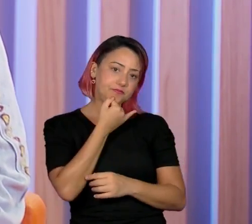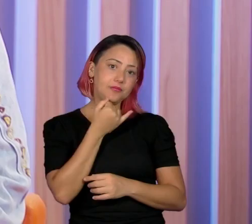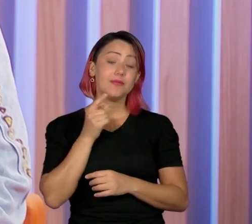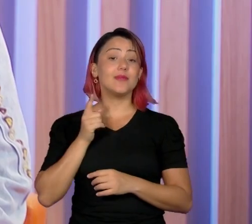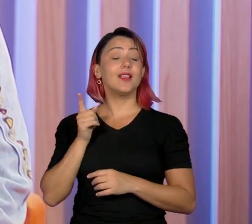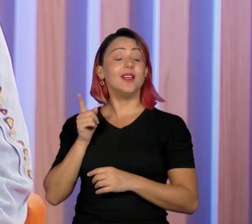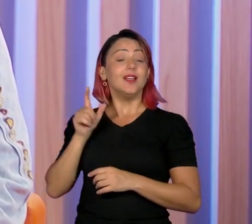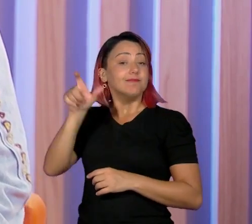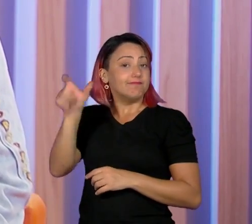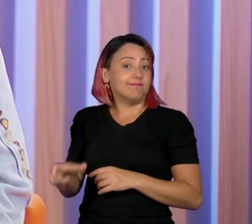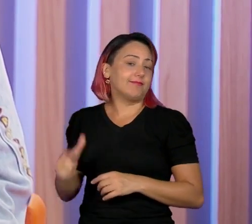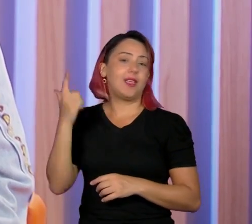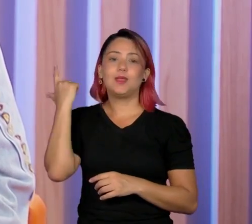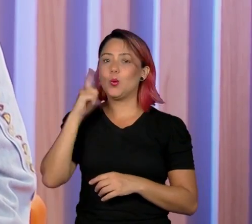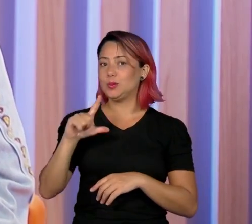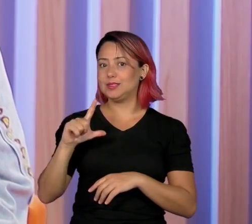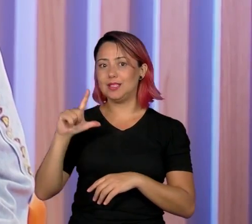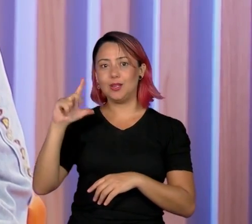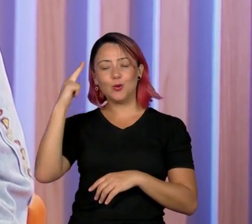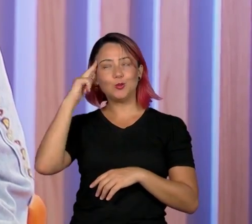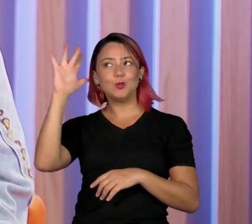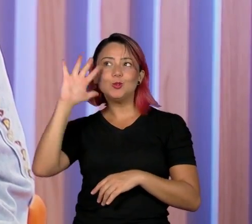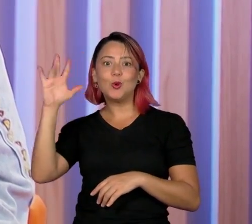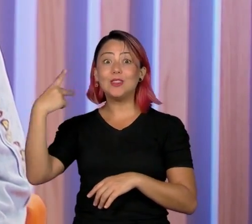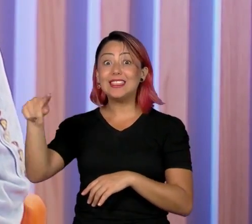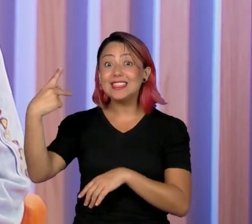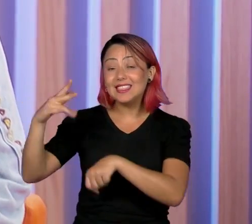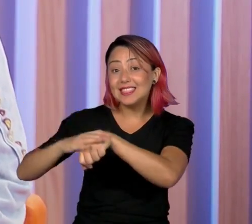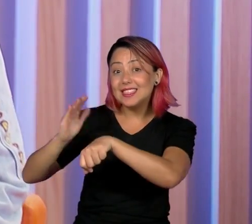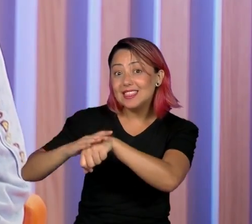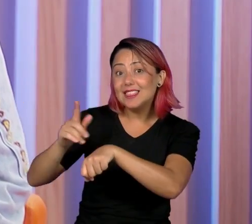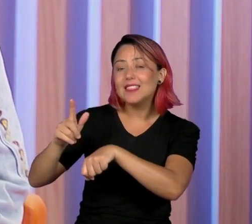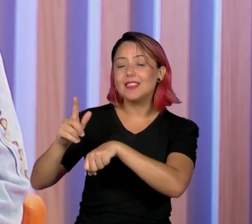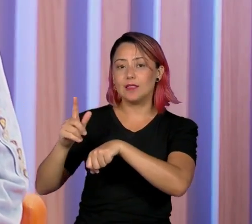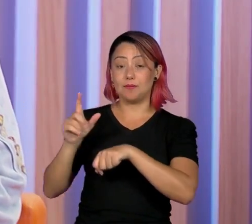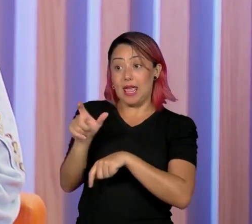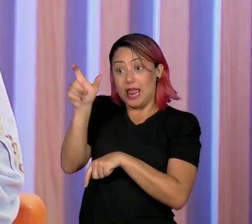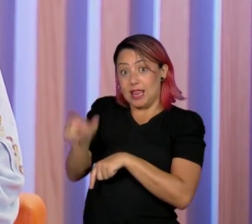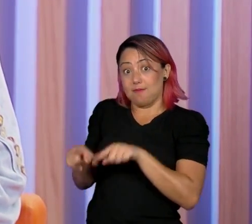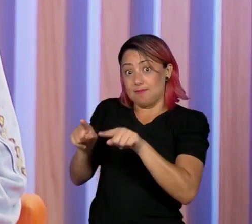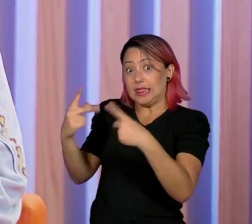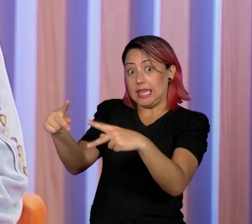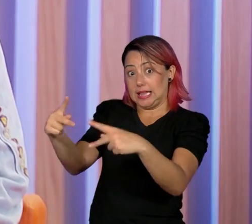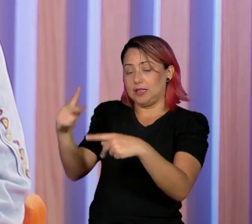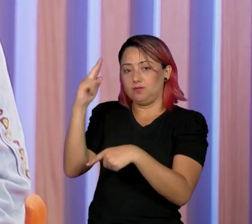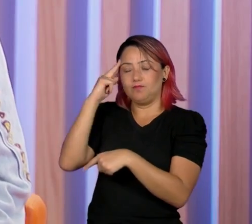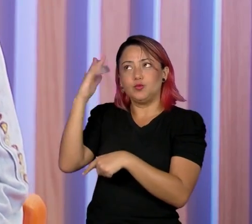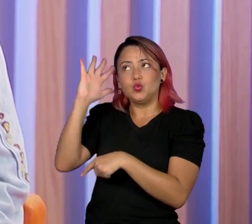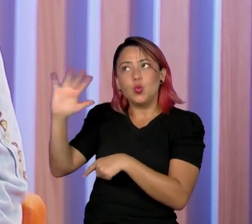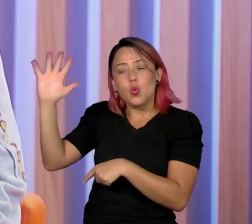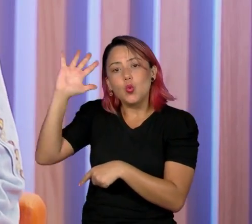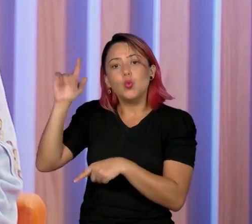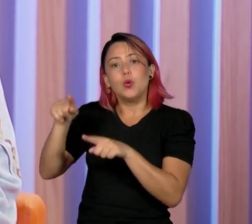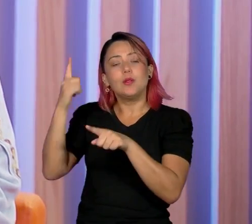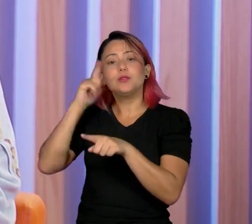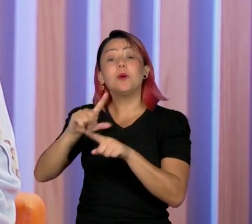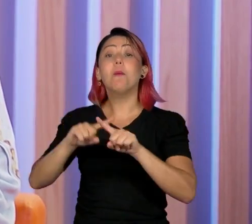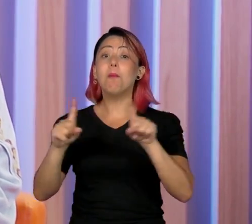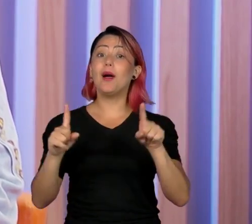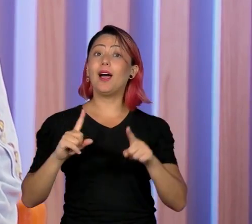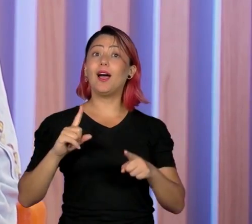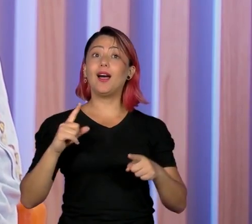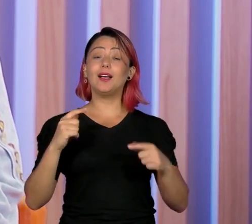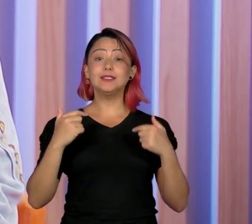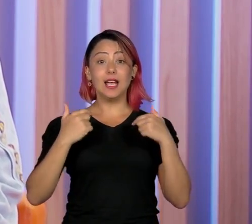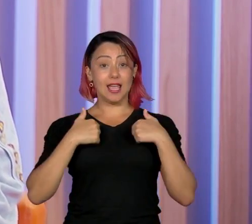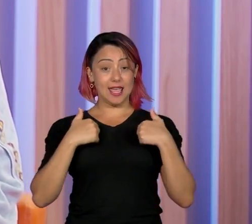conseguiu realizar todos os sonhos dele, né, de indivíduo. Mas eu venho realizando alguns sonhos que